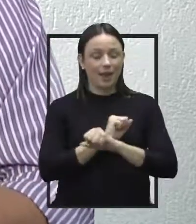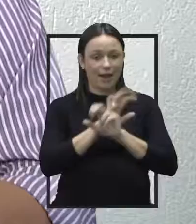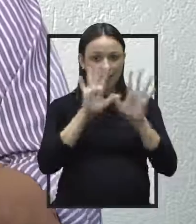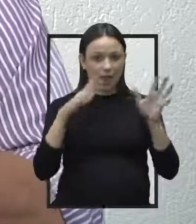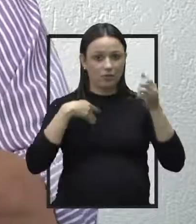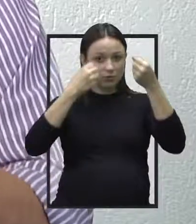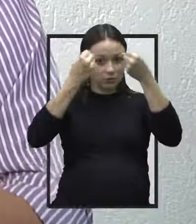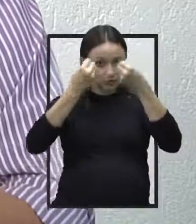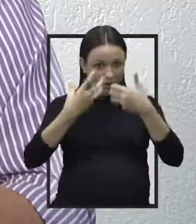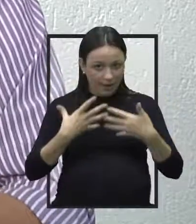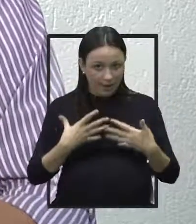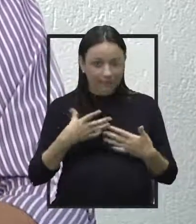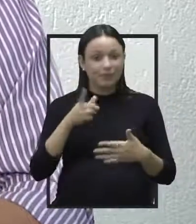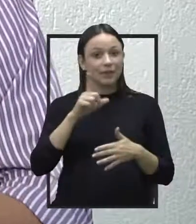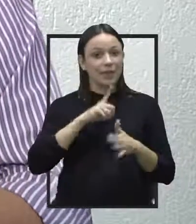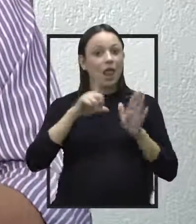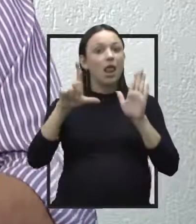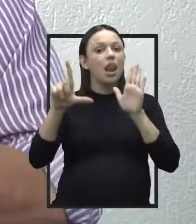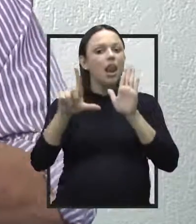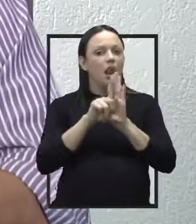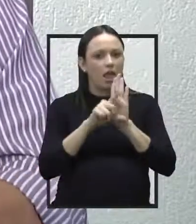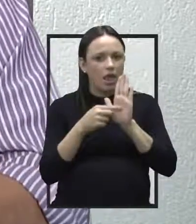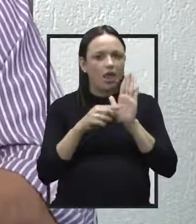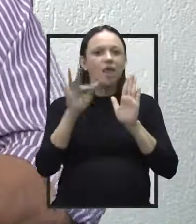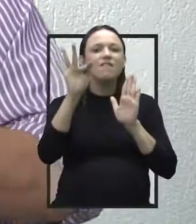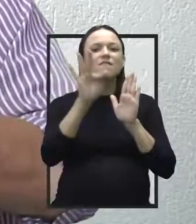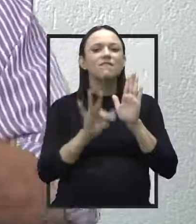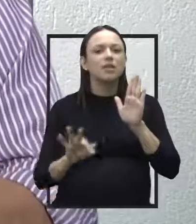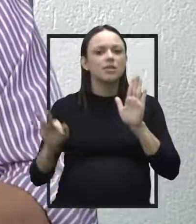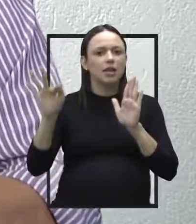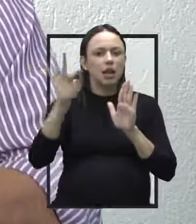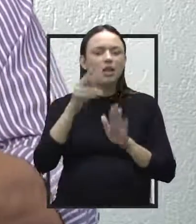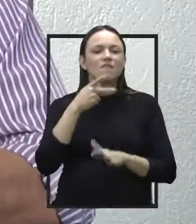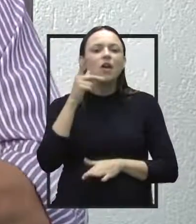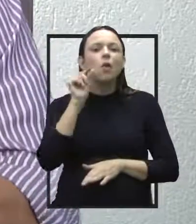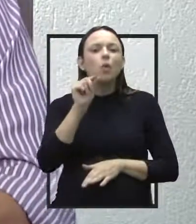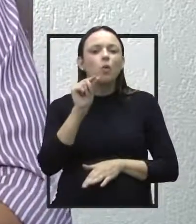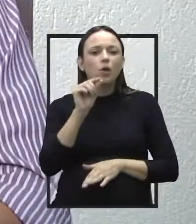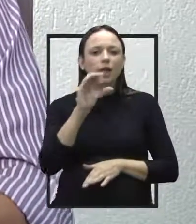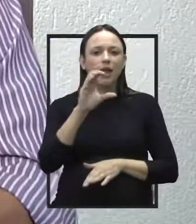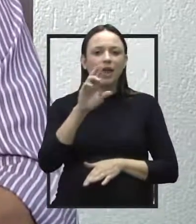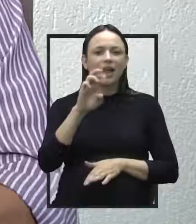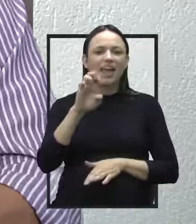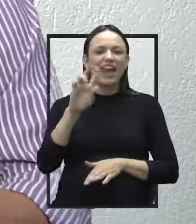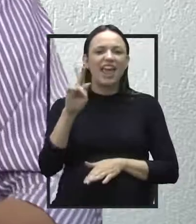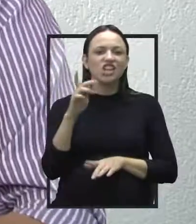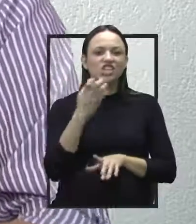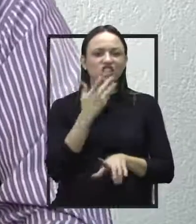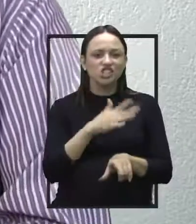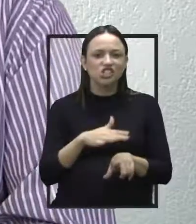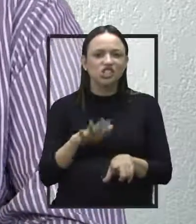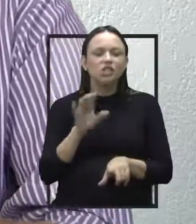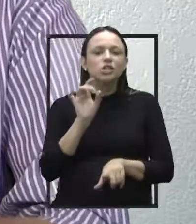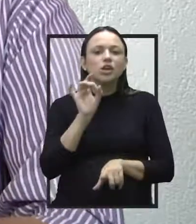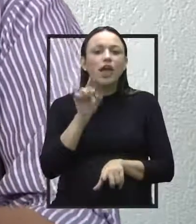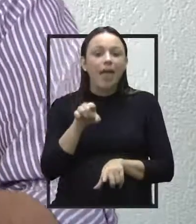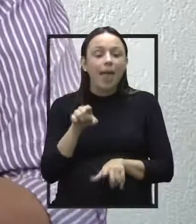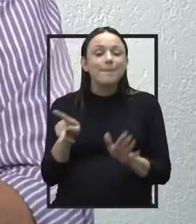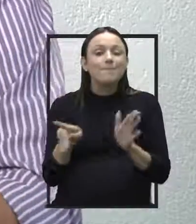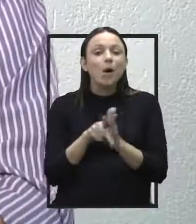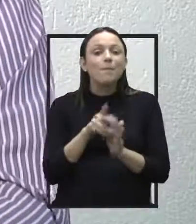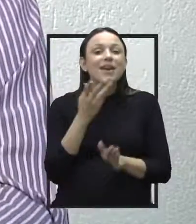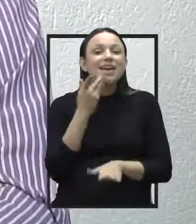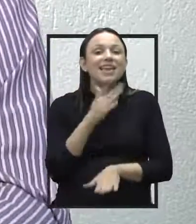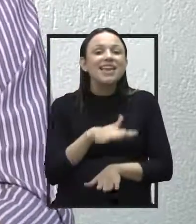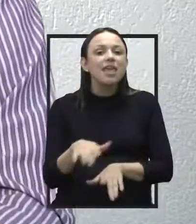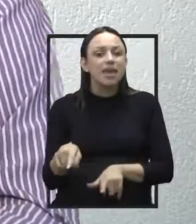pode. Existe uma lei federal que fala que creche é para criança. Não é para criança que o pai e